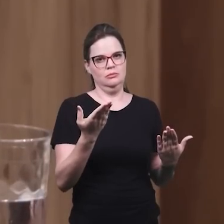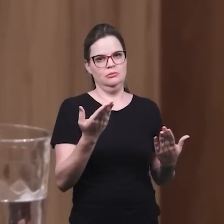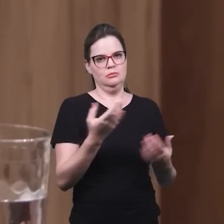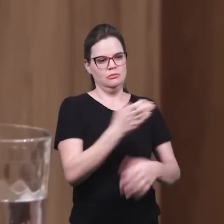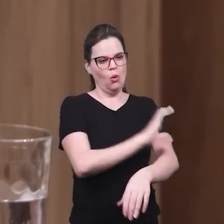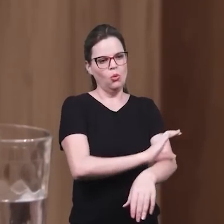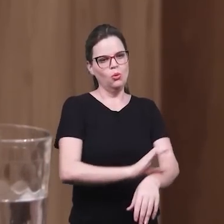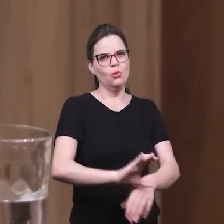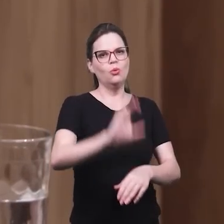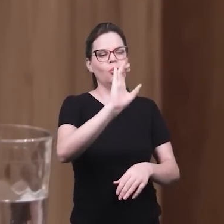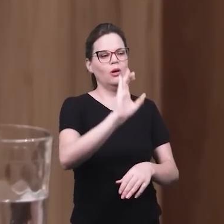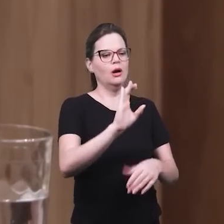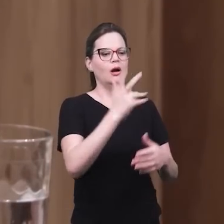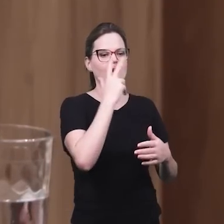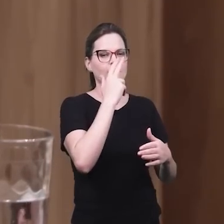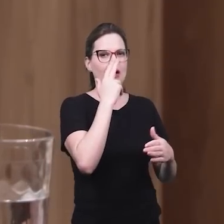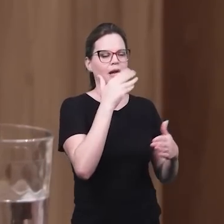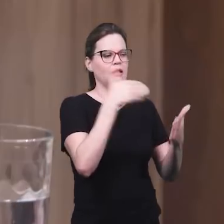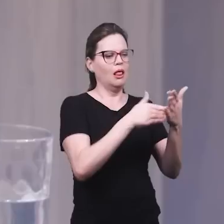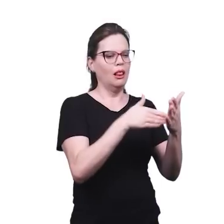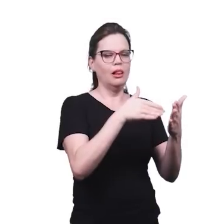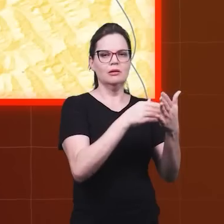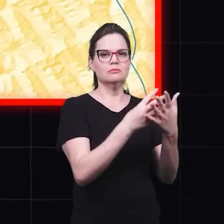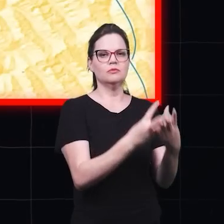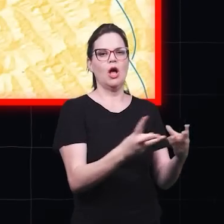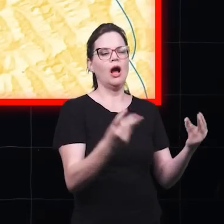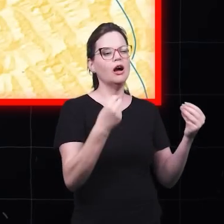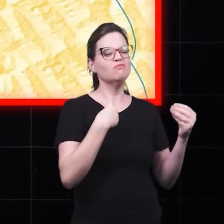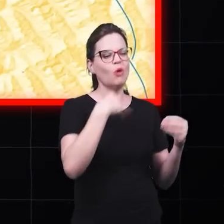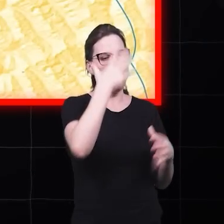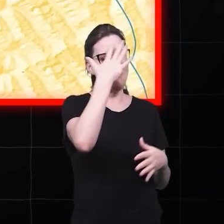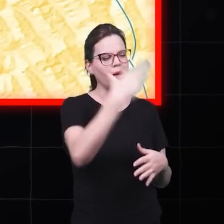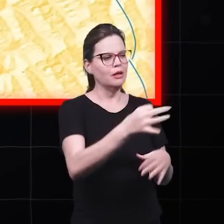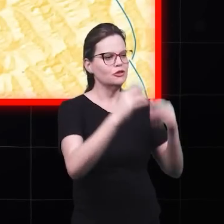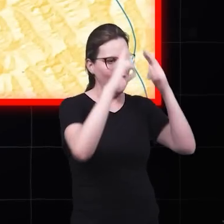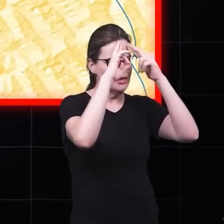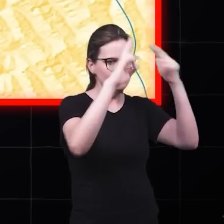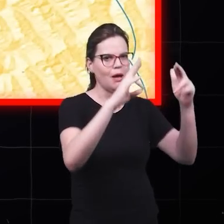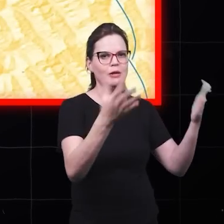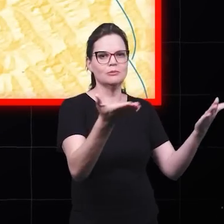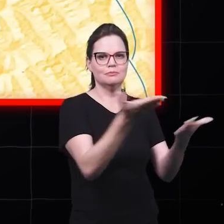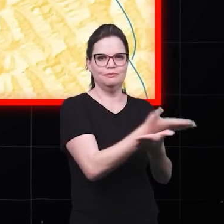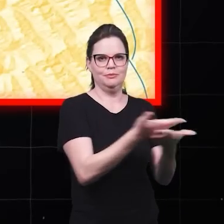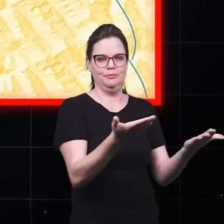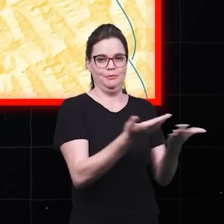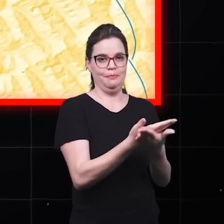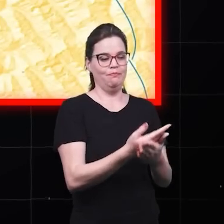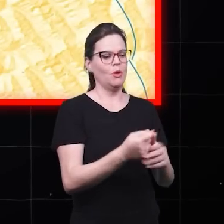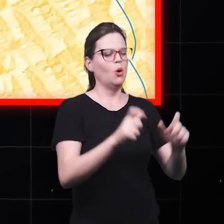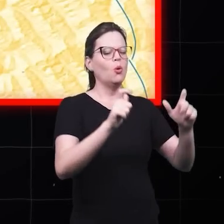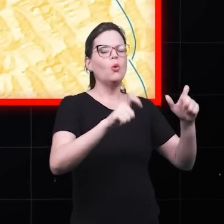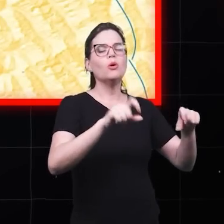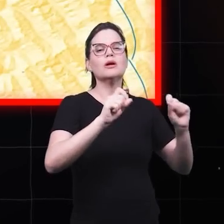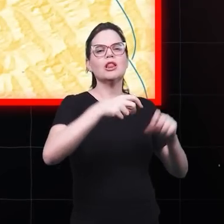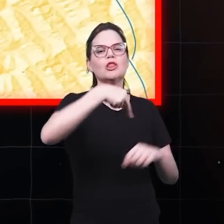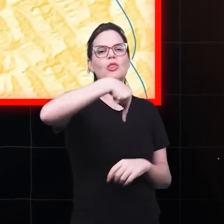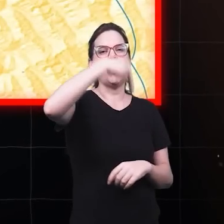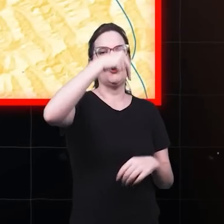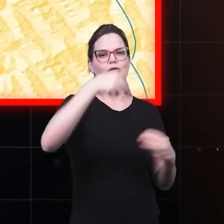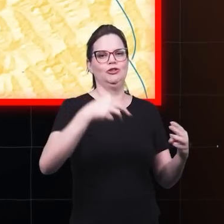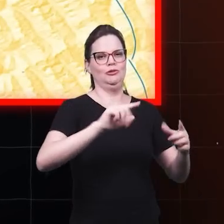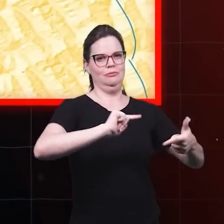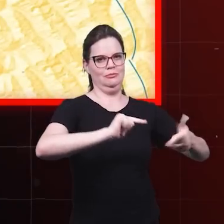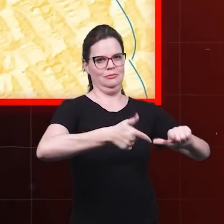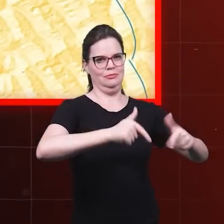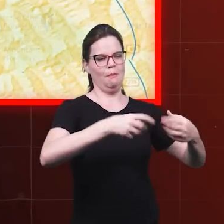medida, diluídas. Caná é situada na região da Galileia, no norte de Israel, próximo à